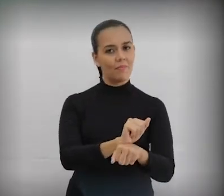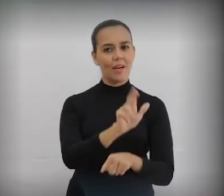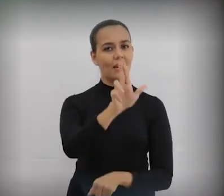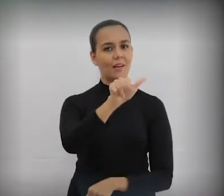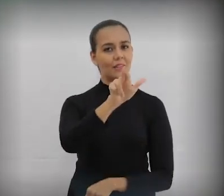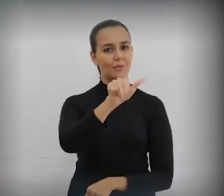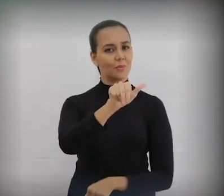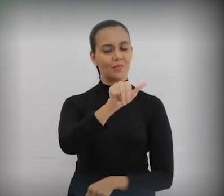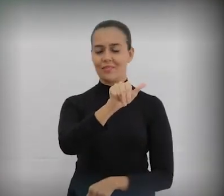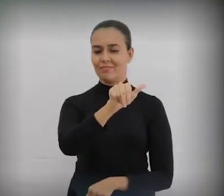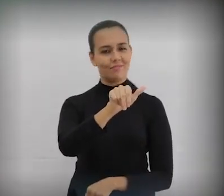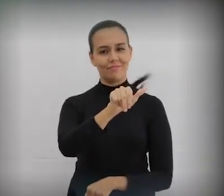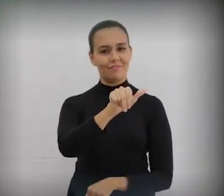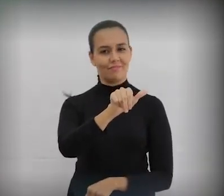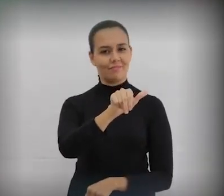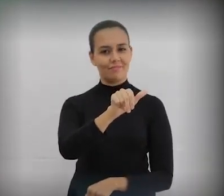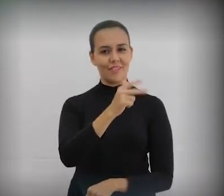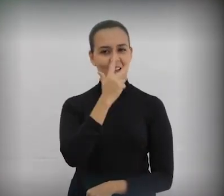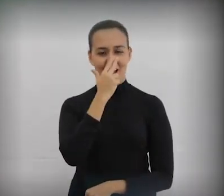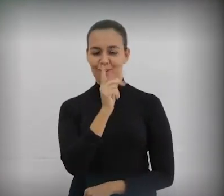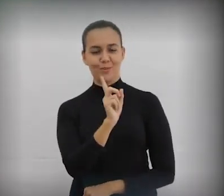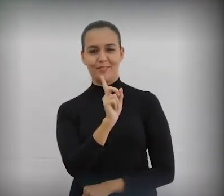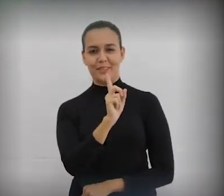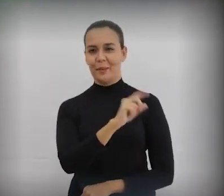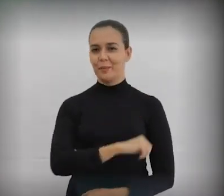gente não vai mesmo voltar para trás. Espero que não.